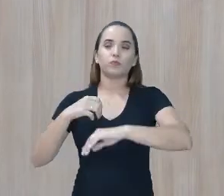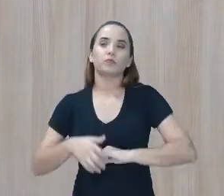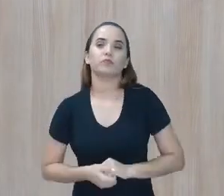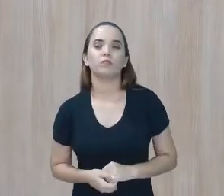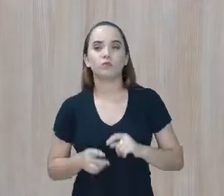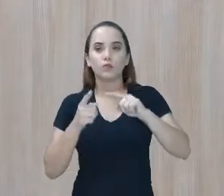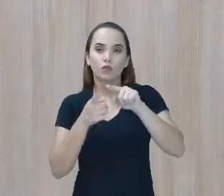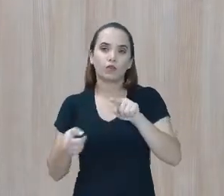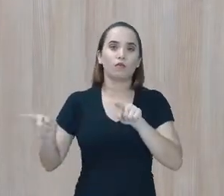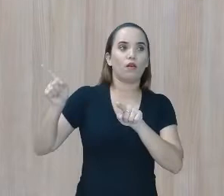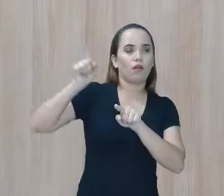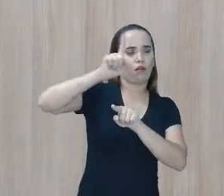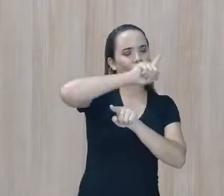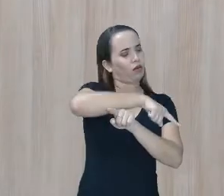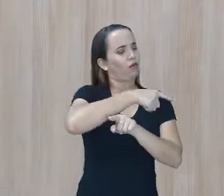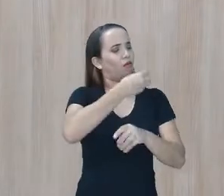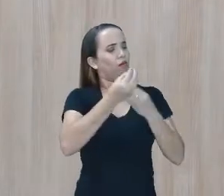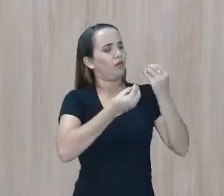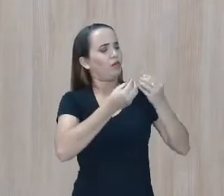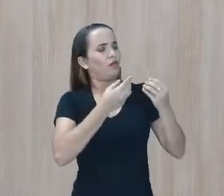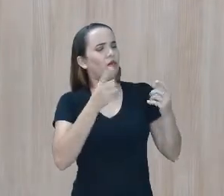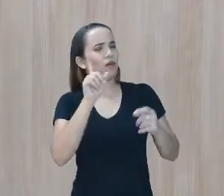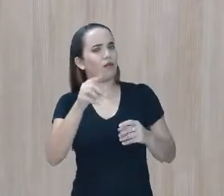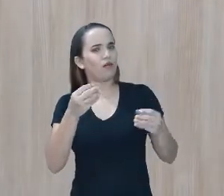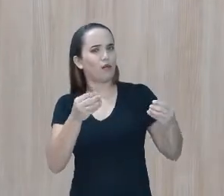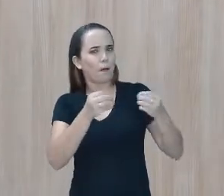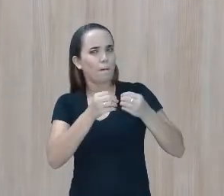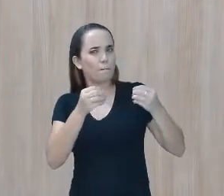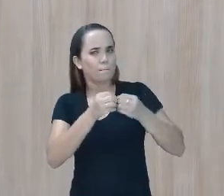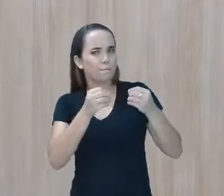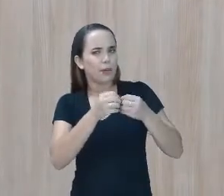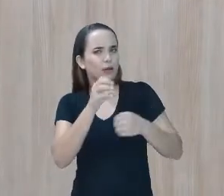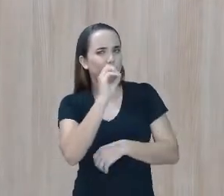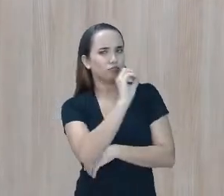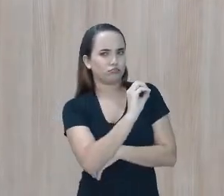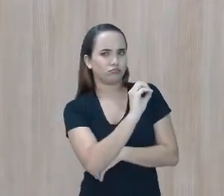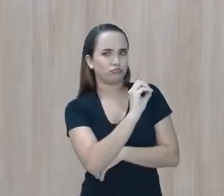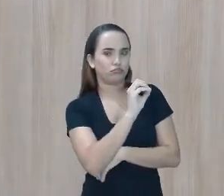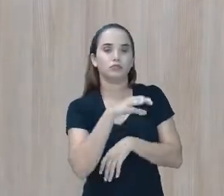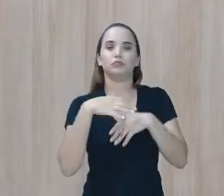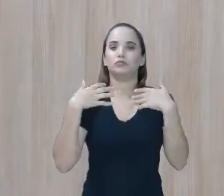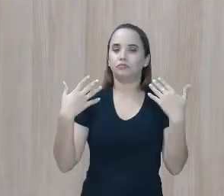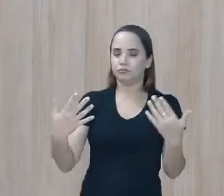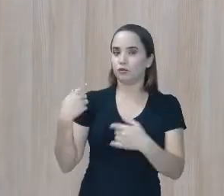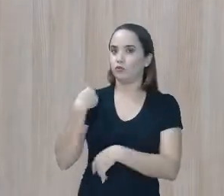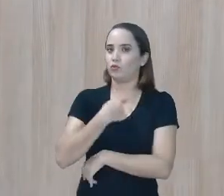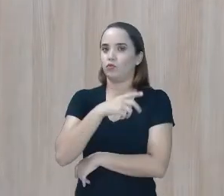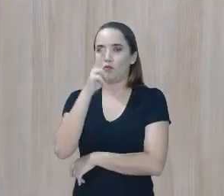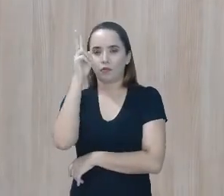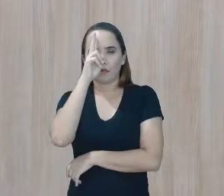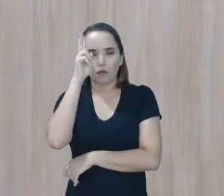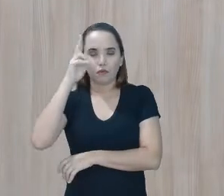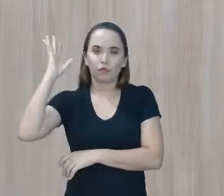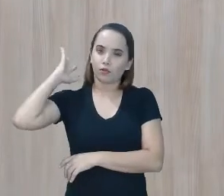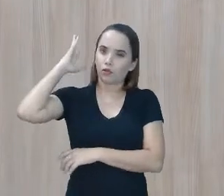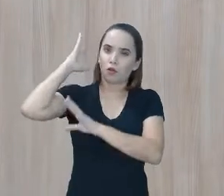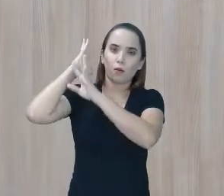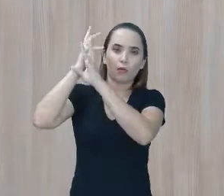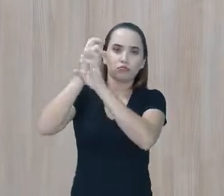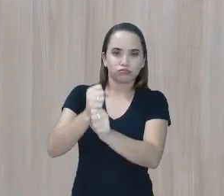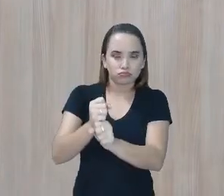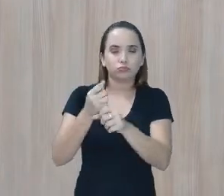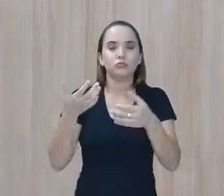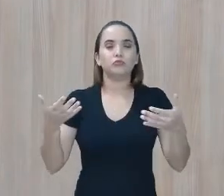1/8, vai ser um ponto da reta bem pertinho do 0, tá certo? Então, a gente vai relembrar algumas coisas das aulas anteriores e vai